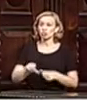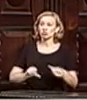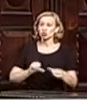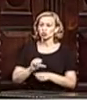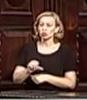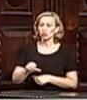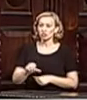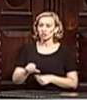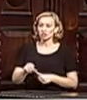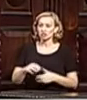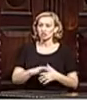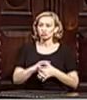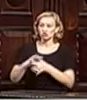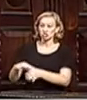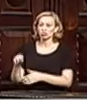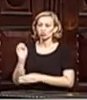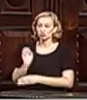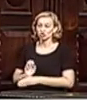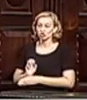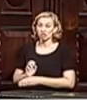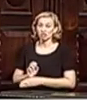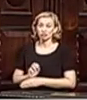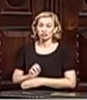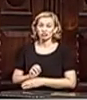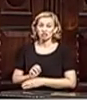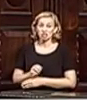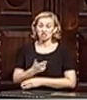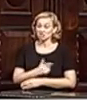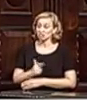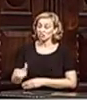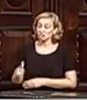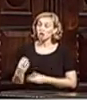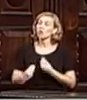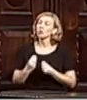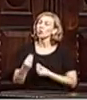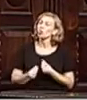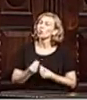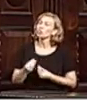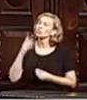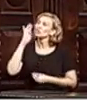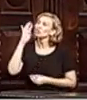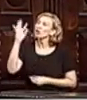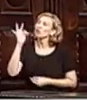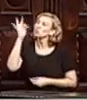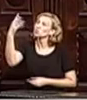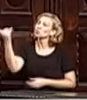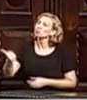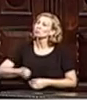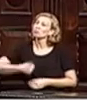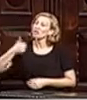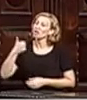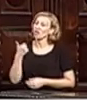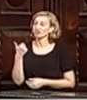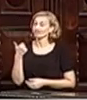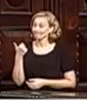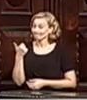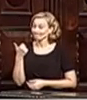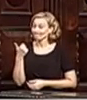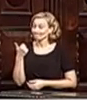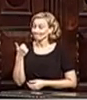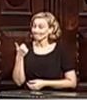comando da administração desse Estado. Sem isso, é muito difícil se sonhar com a volta de